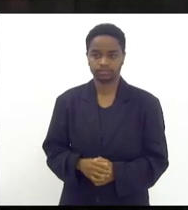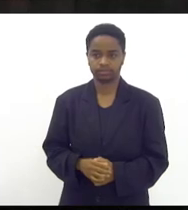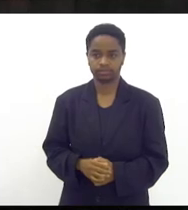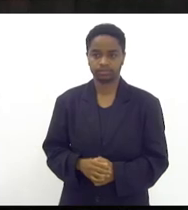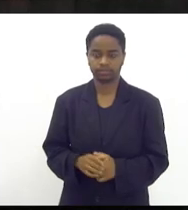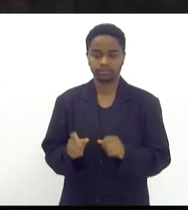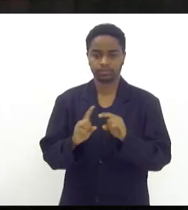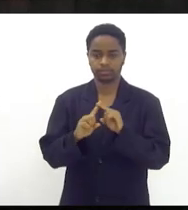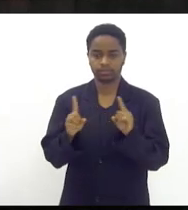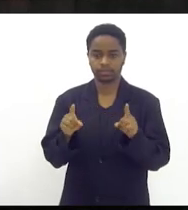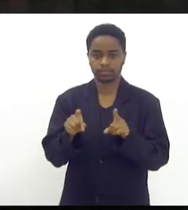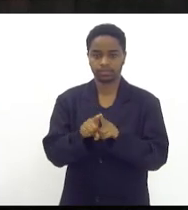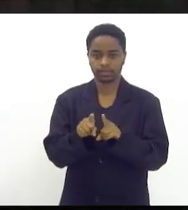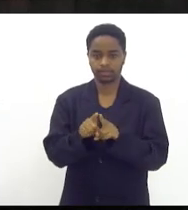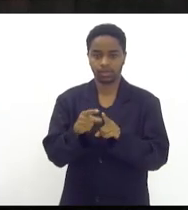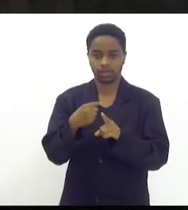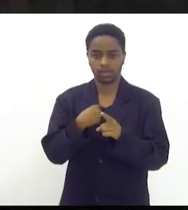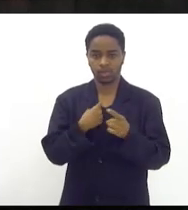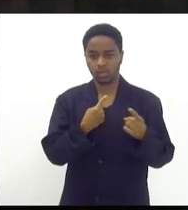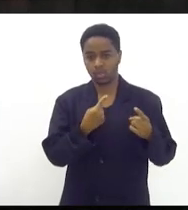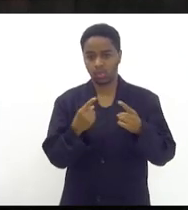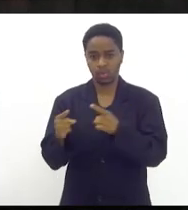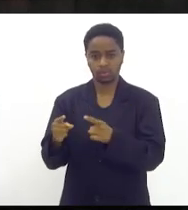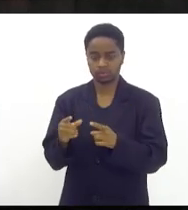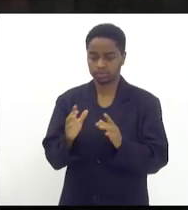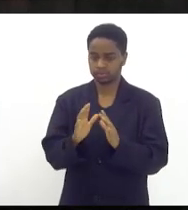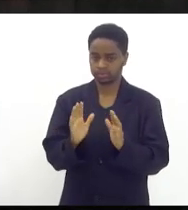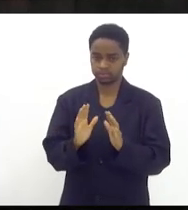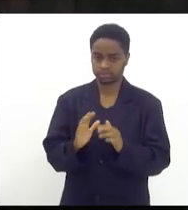mas também não faço oposição ao governo.